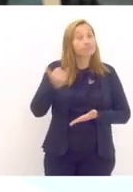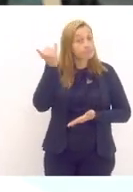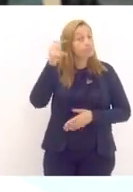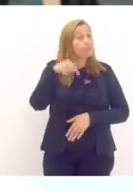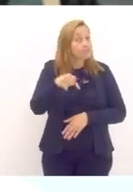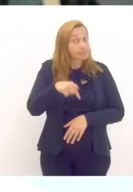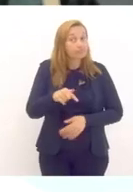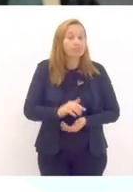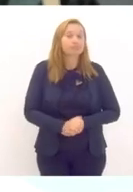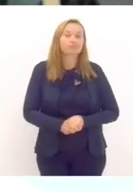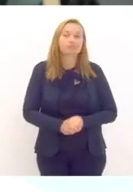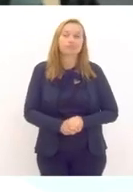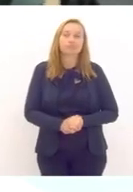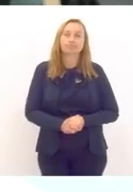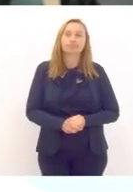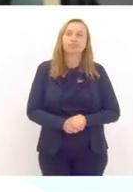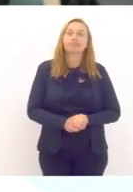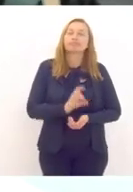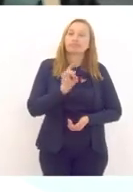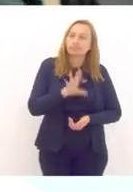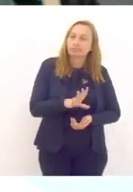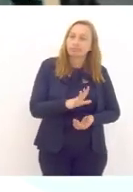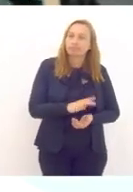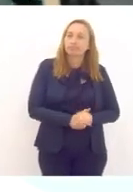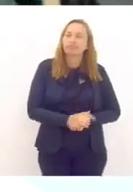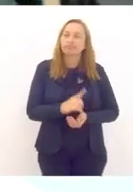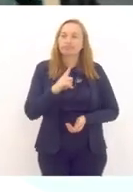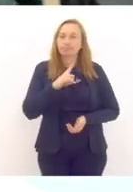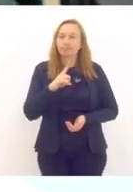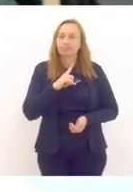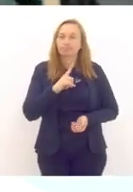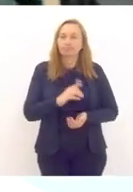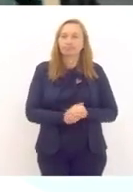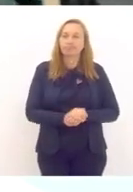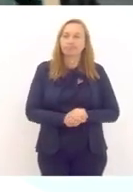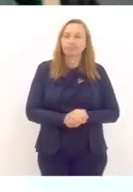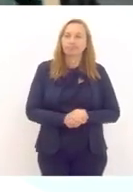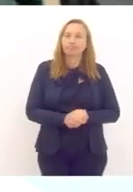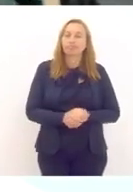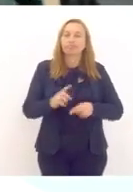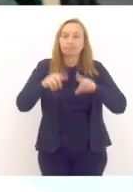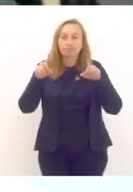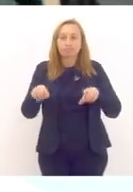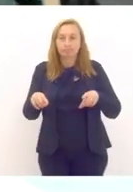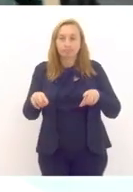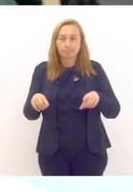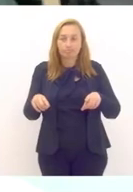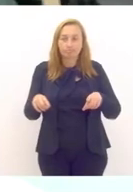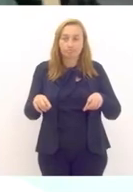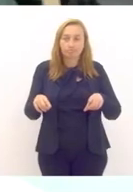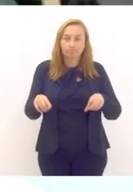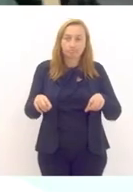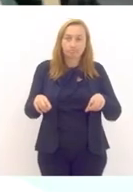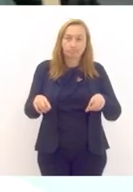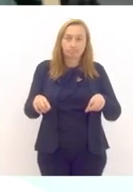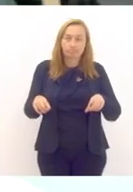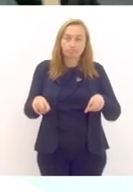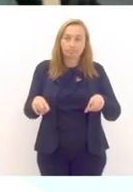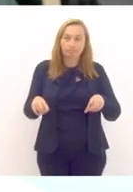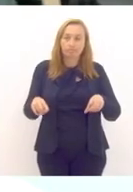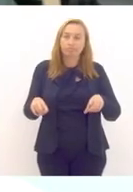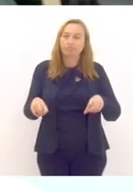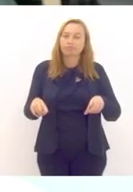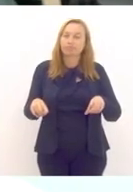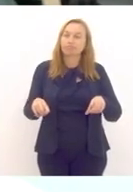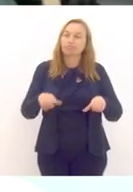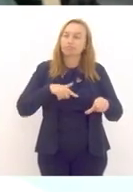aqui, porque só vai haver um serviço público de qualidade entregue ao cidadão, que, na verdade, é